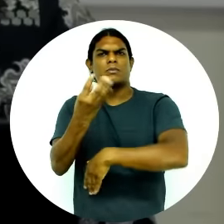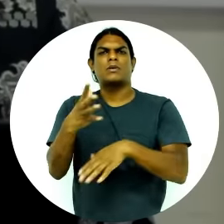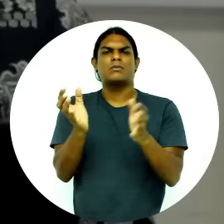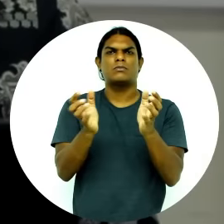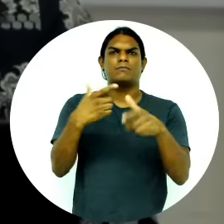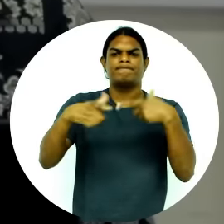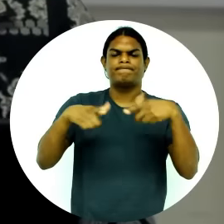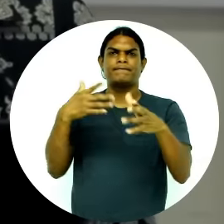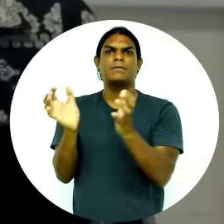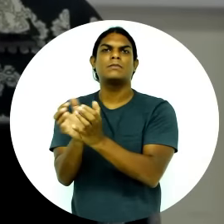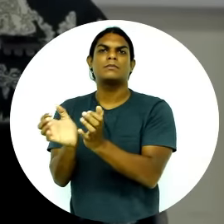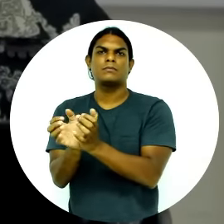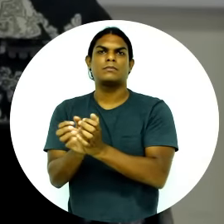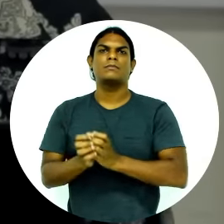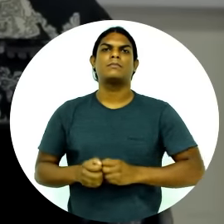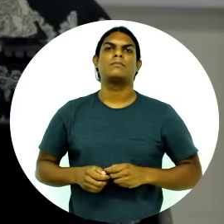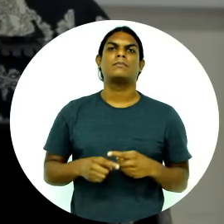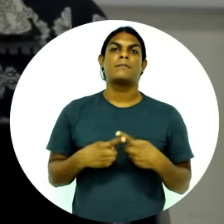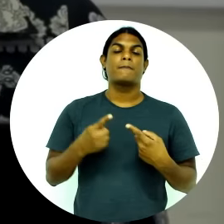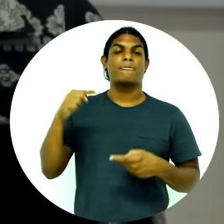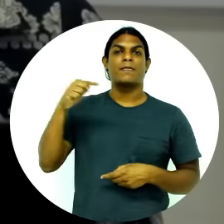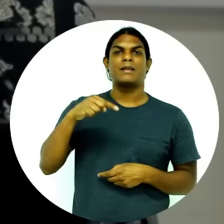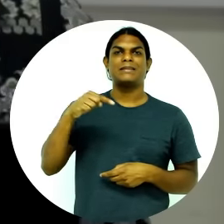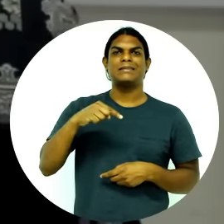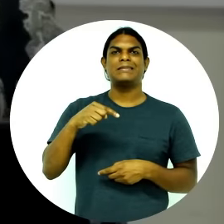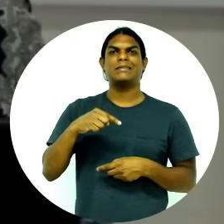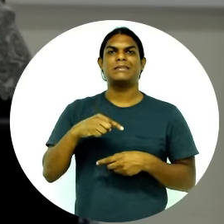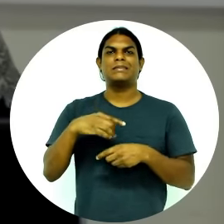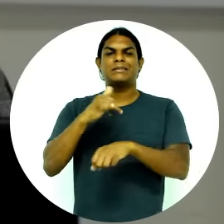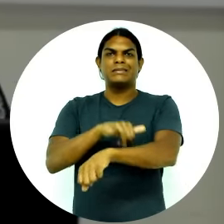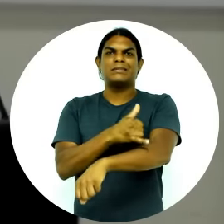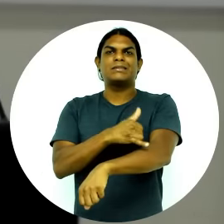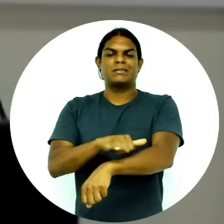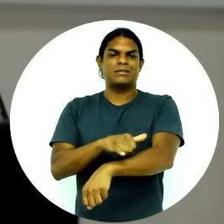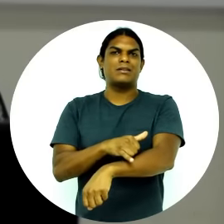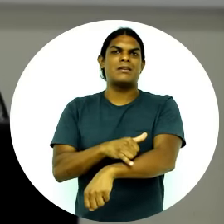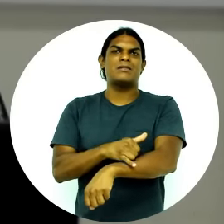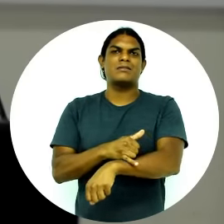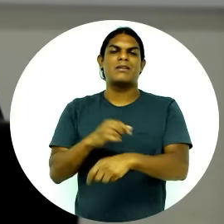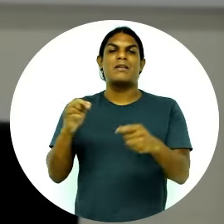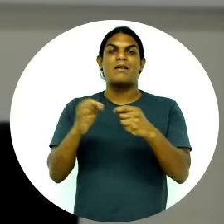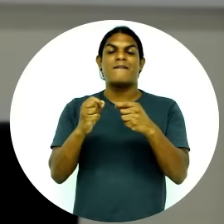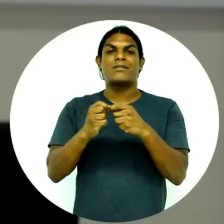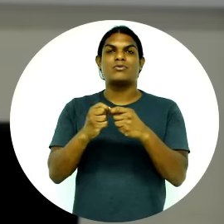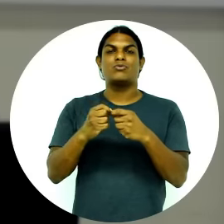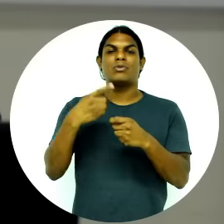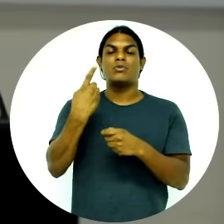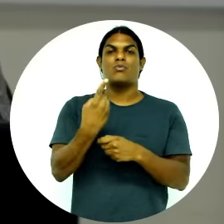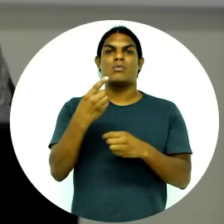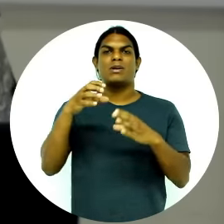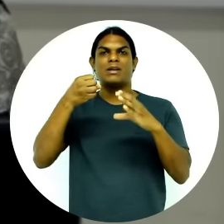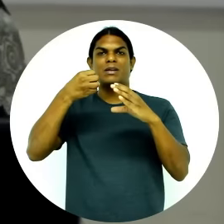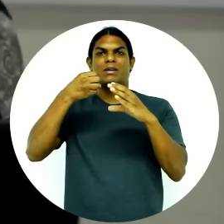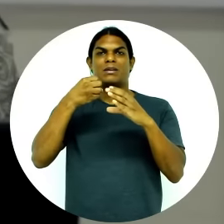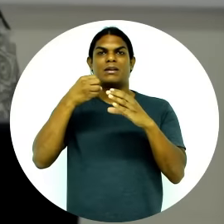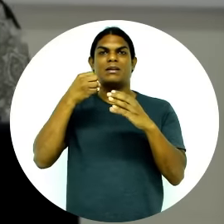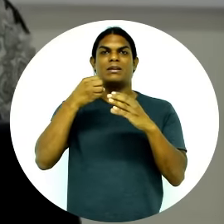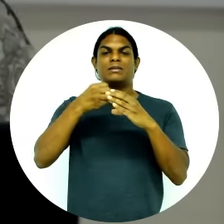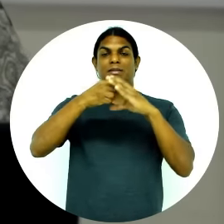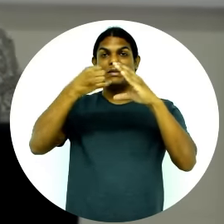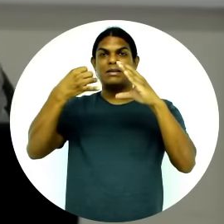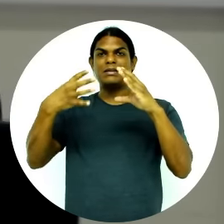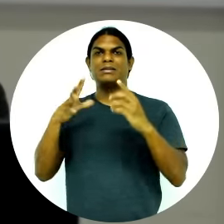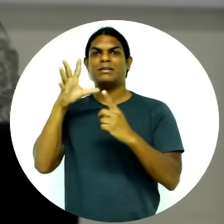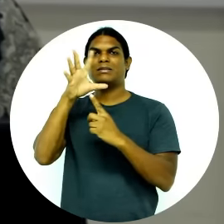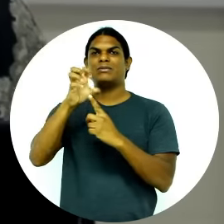colaborador não tem um bom relacionamento interpessoal, eu já estabeleço que ele não tem um bom trabalho em equipe. E